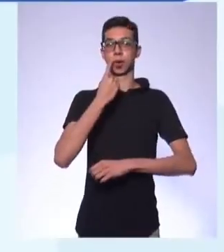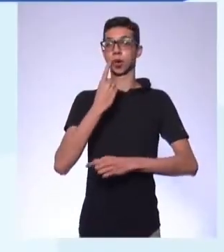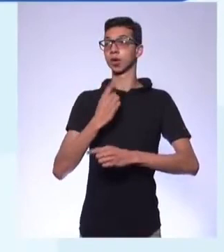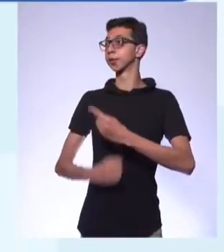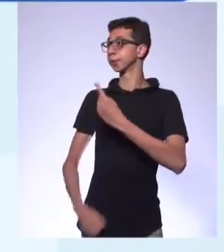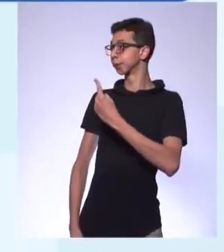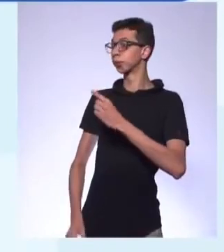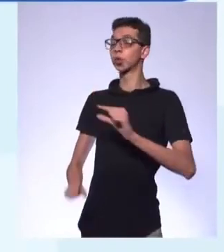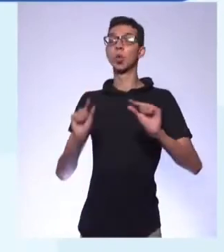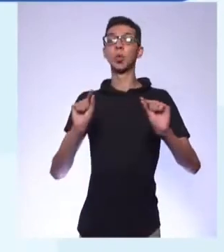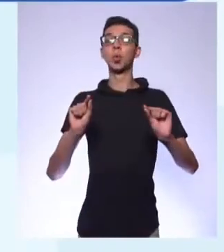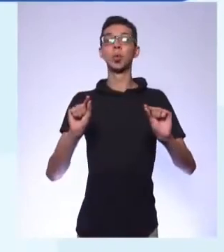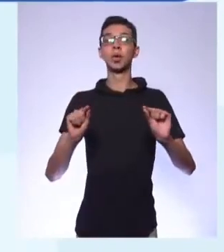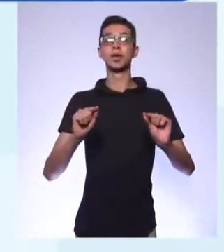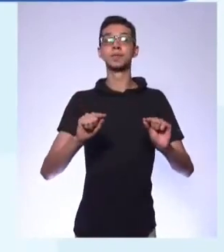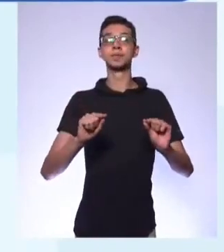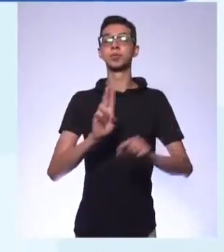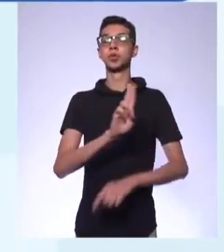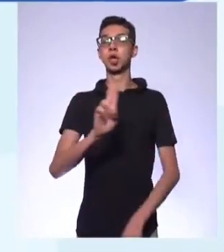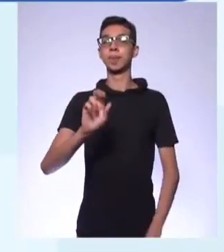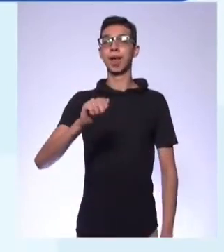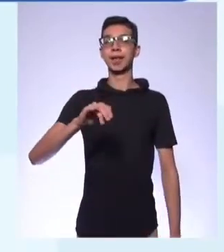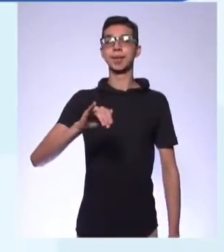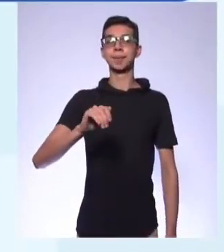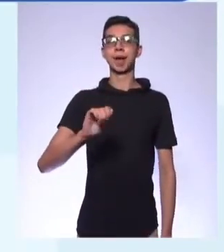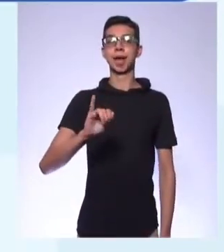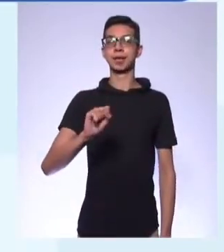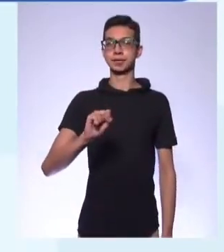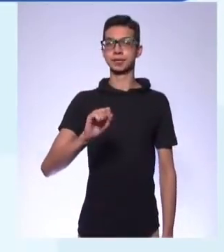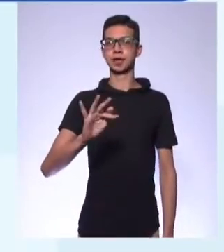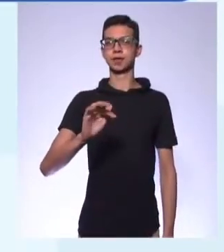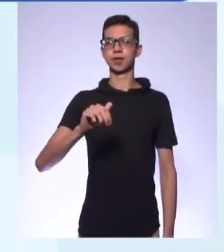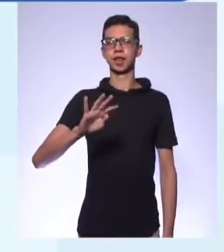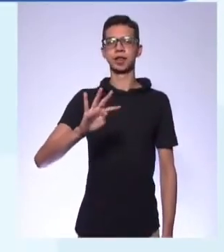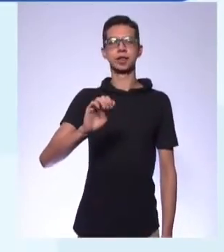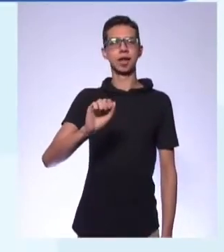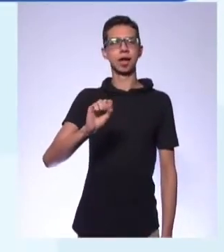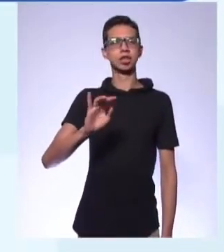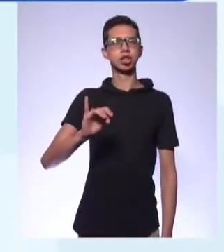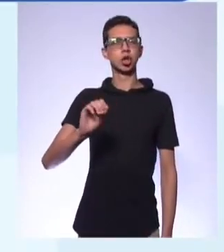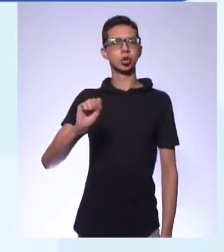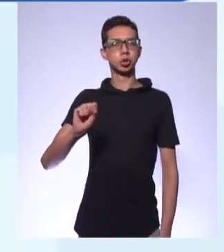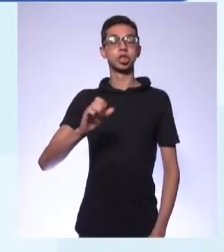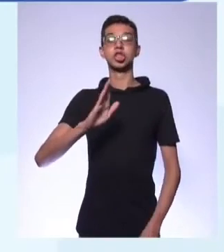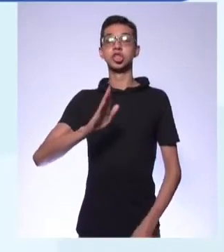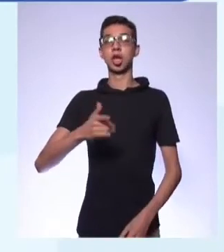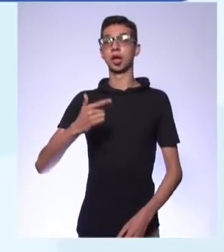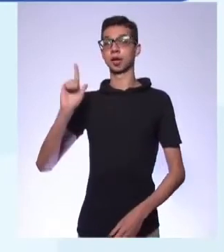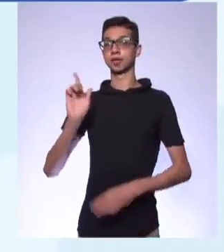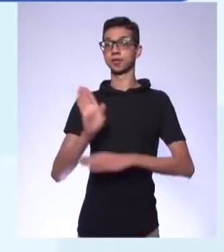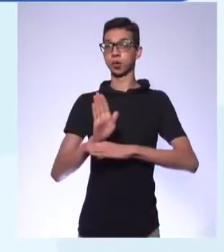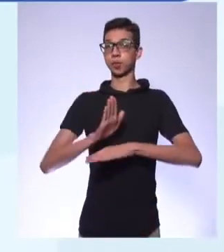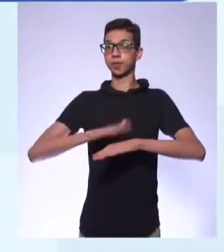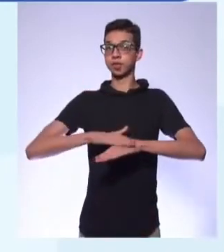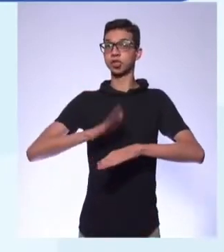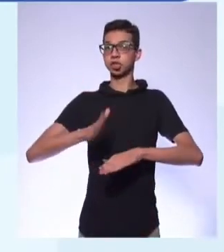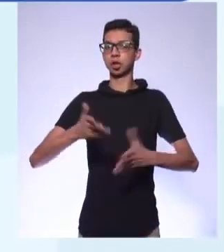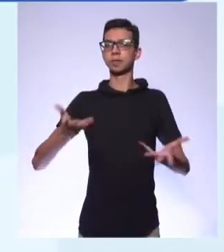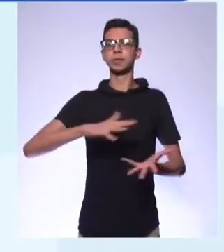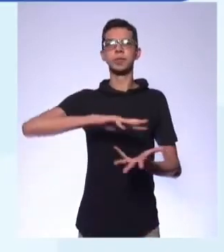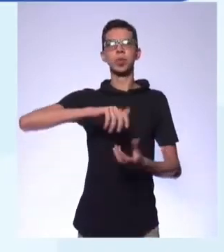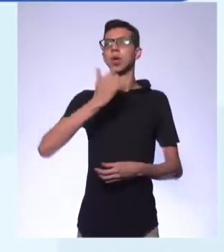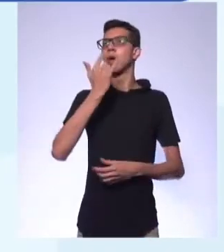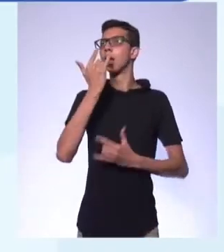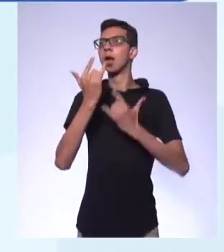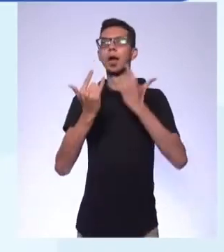Fantásticos é uma reformulação do mundo a partir do que já foi construído nos filmes anteriores, deixando o universo fantástico